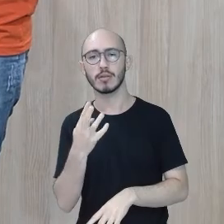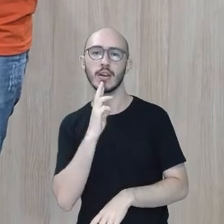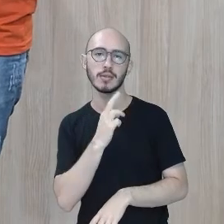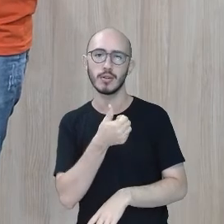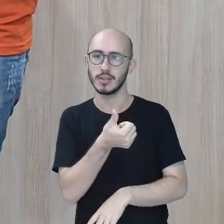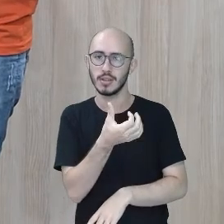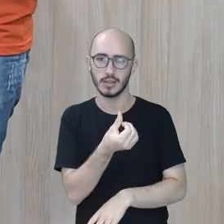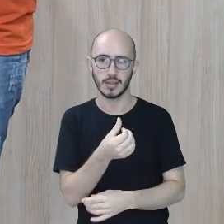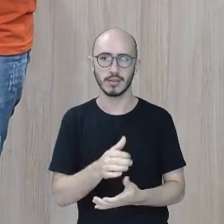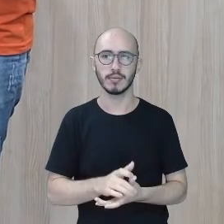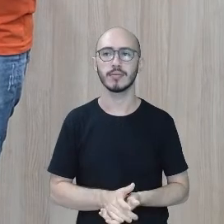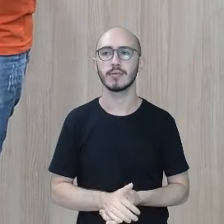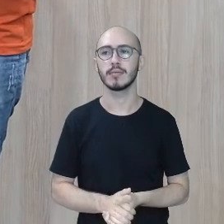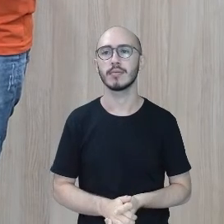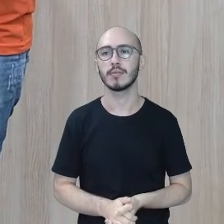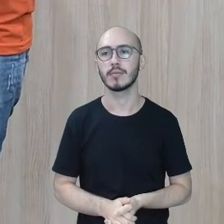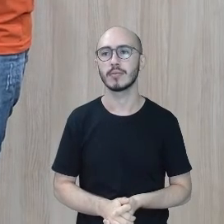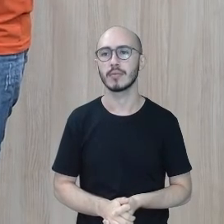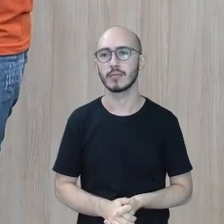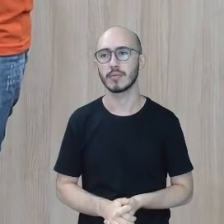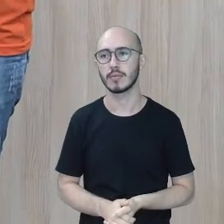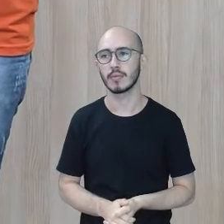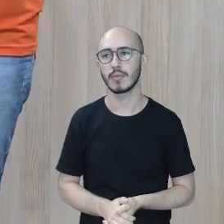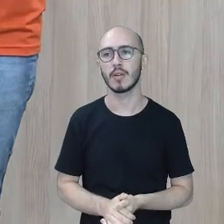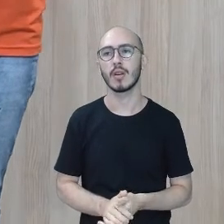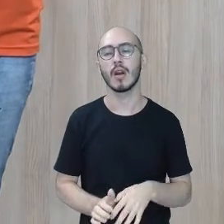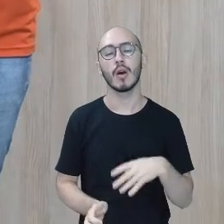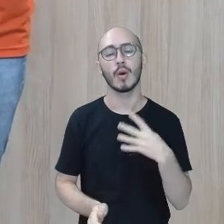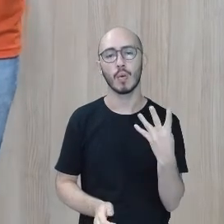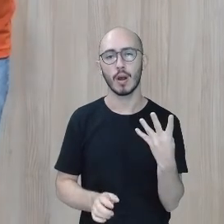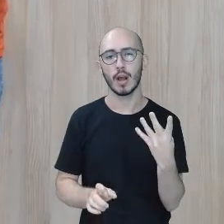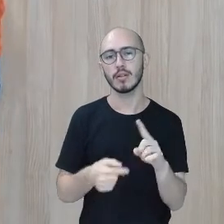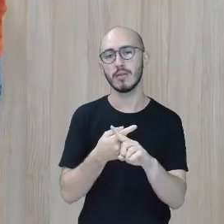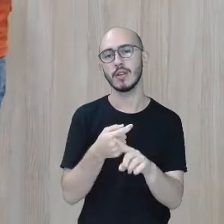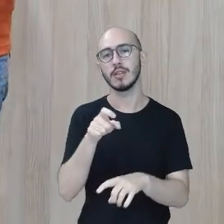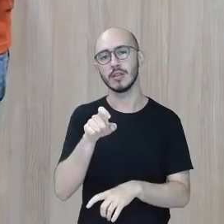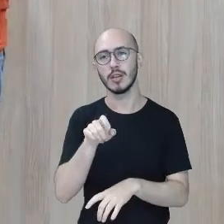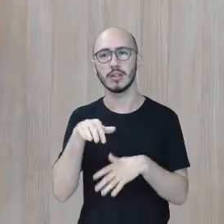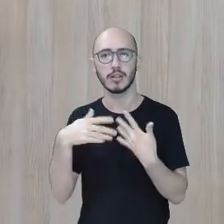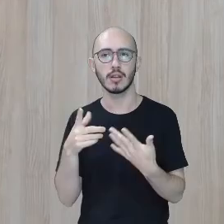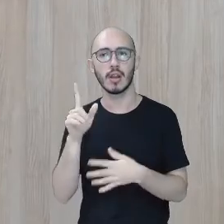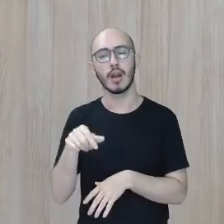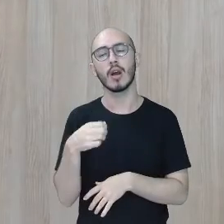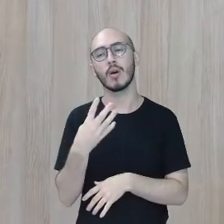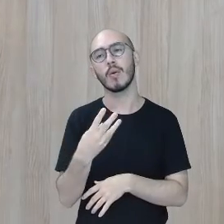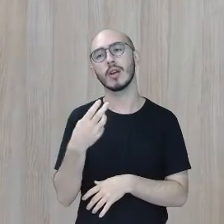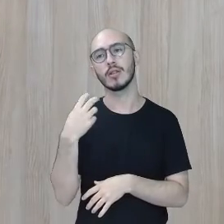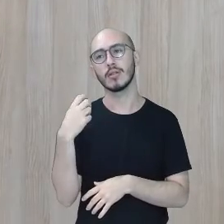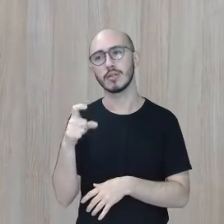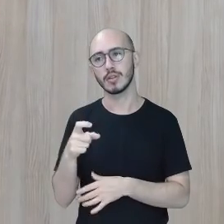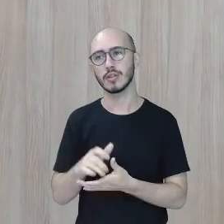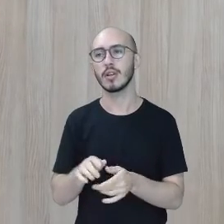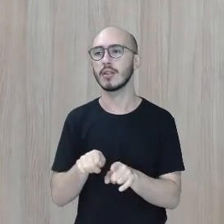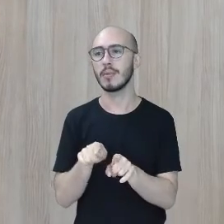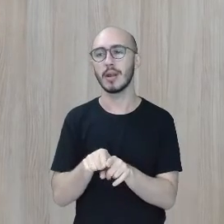16, certo? Vamos multiplicar 4 vezes x, que dá 4x, e x vezes